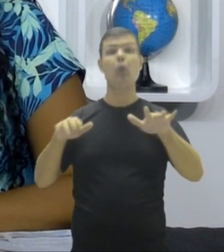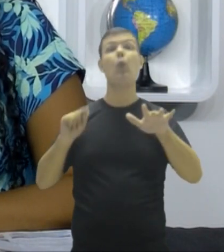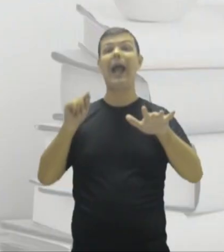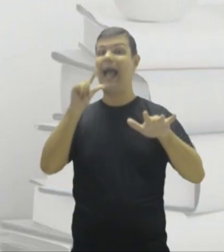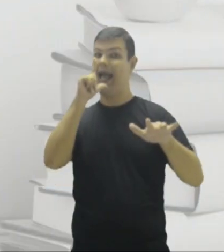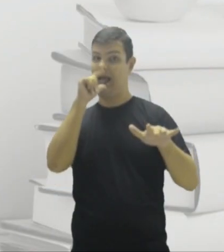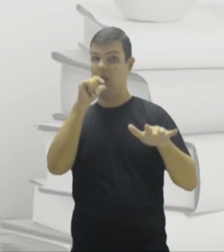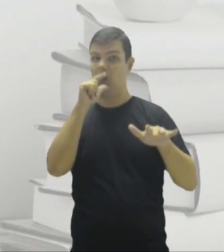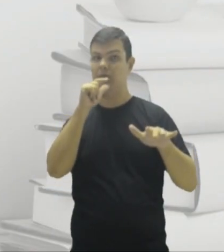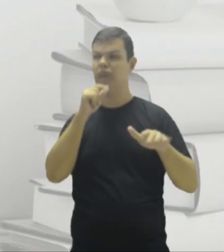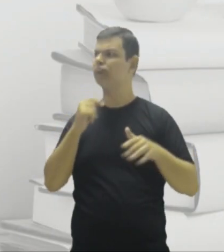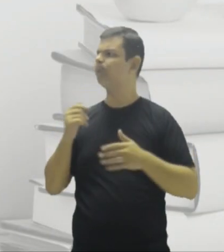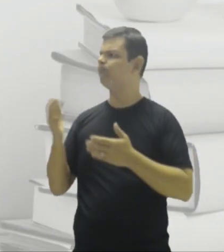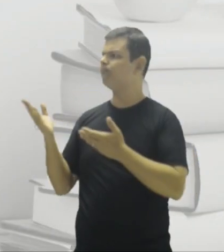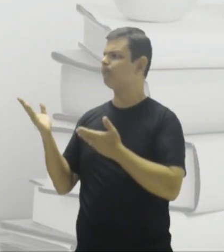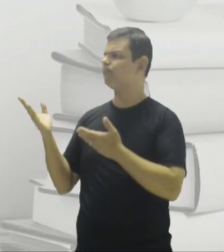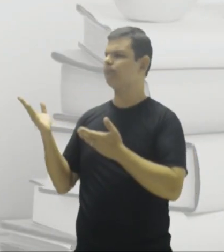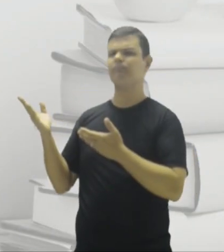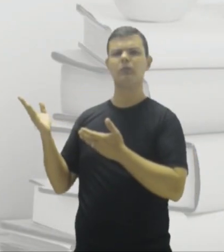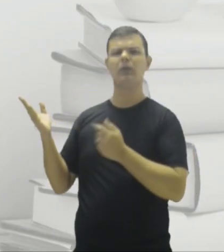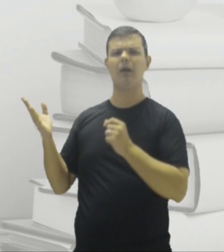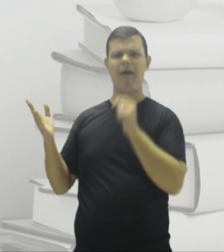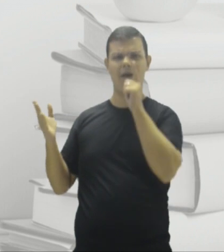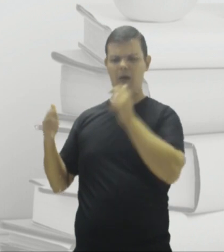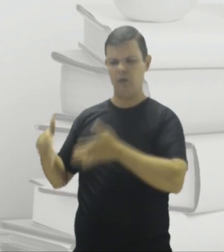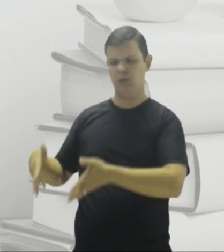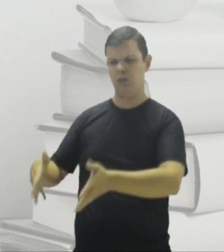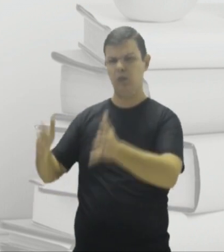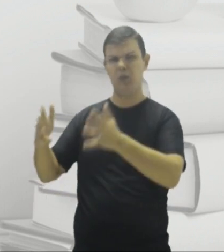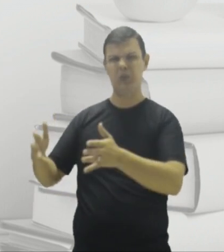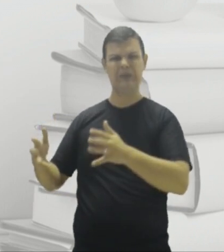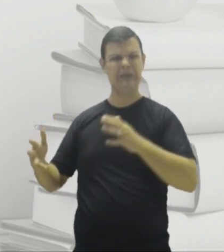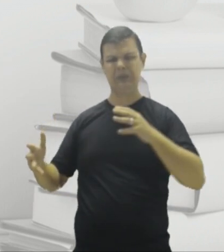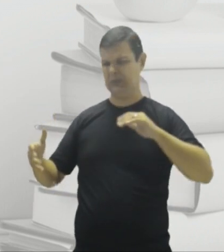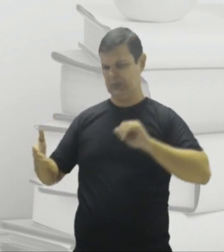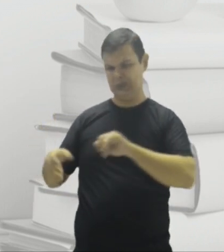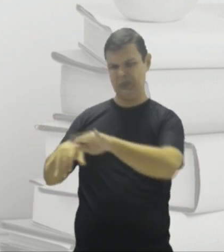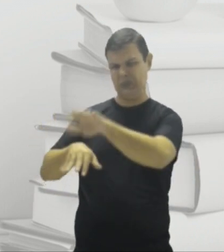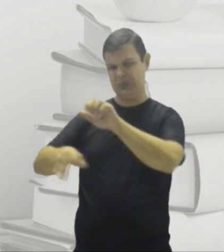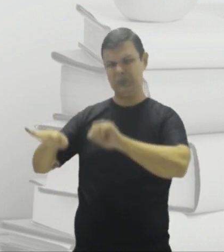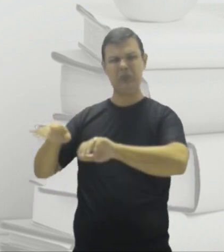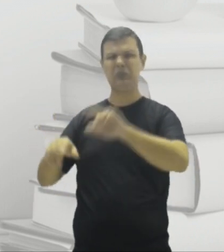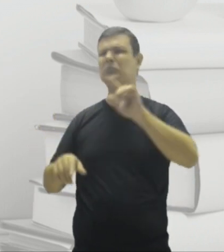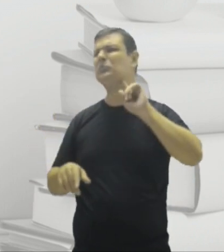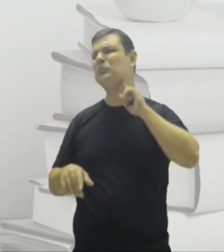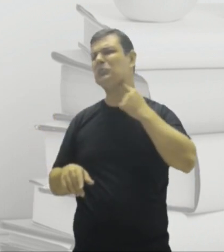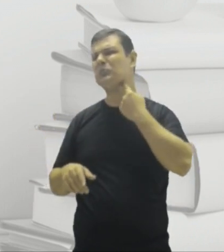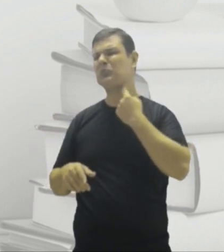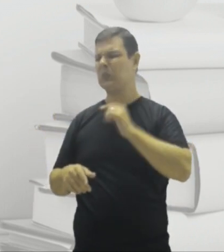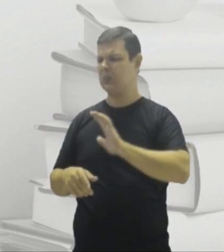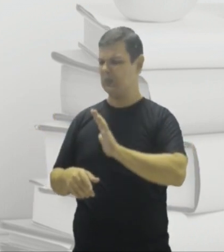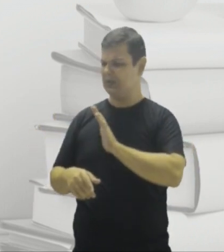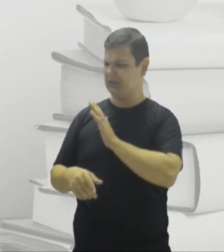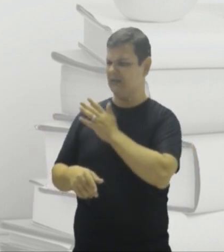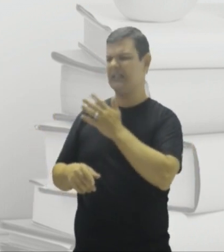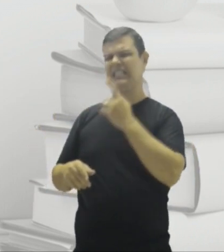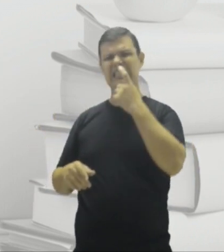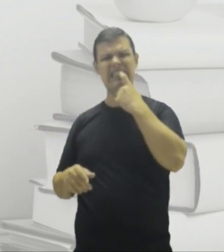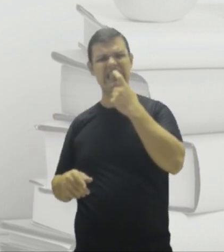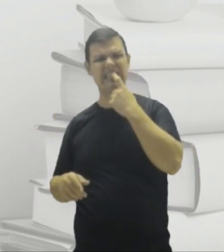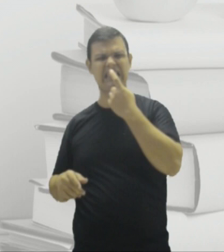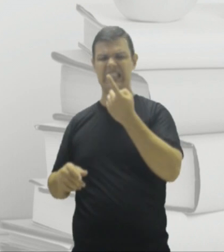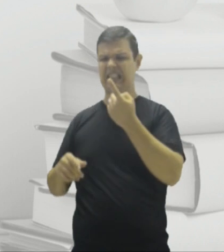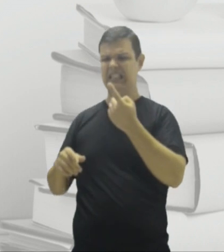águas. Observe a imagem aqui, nós temos um rio altamente contaminado, cheio de resíduos sólidos,